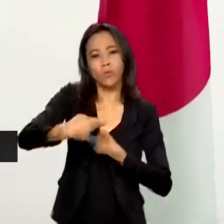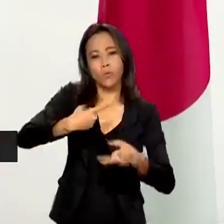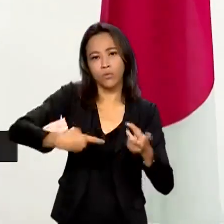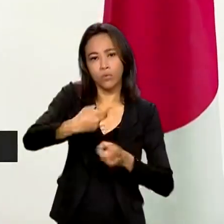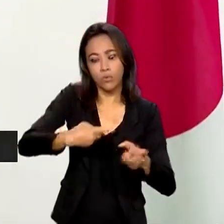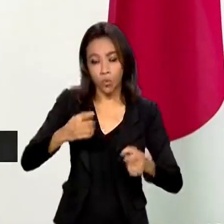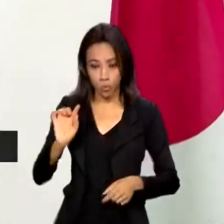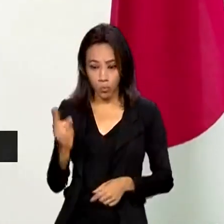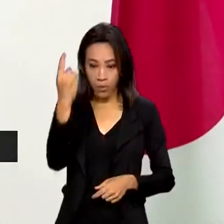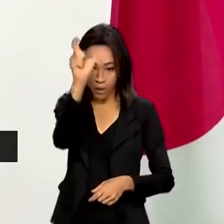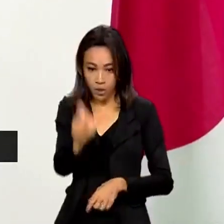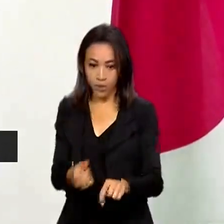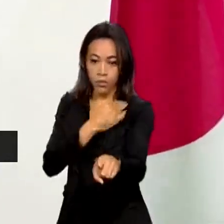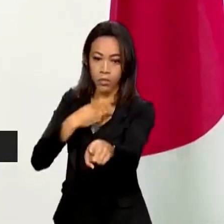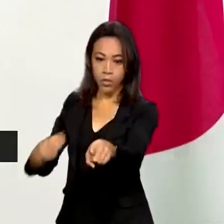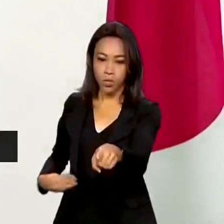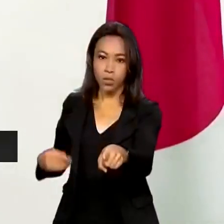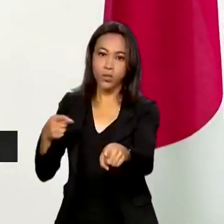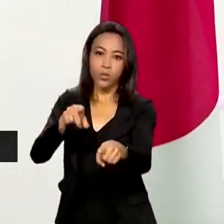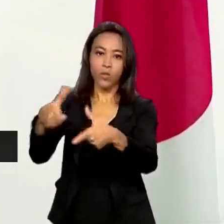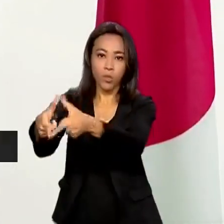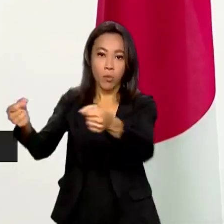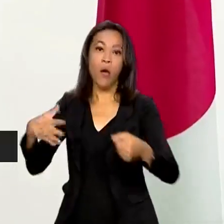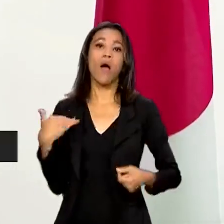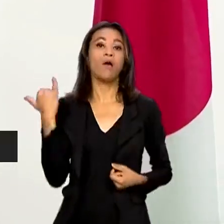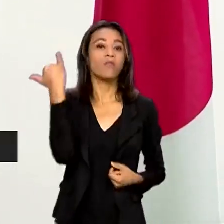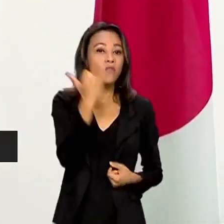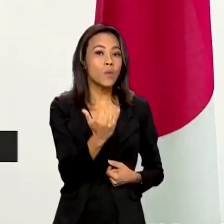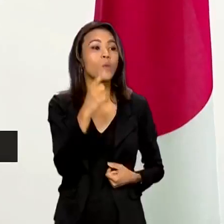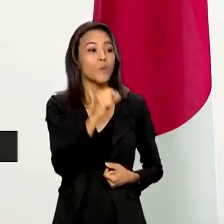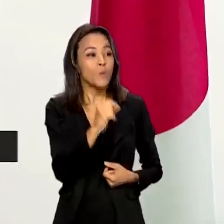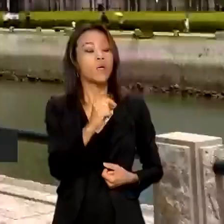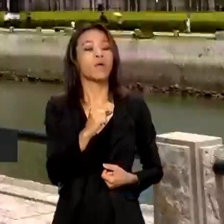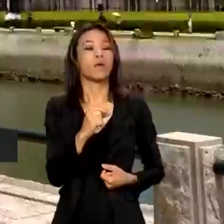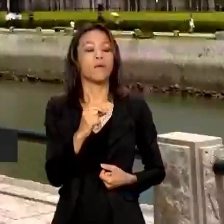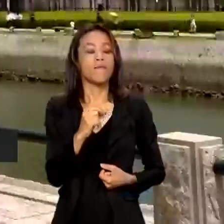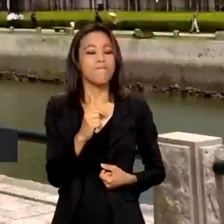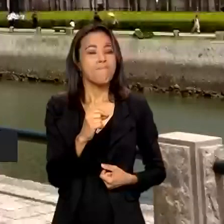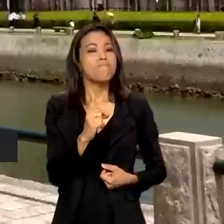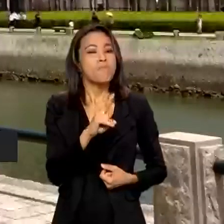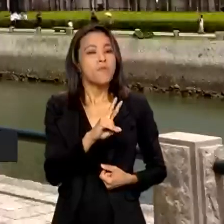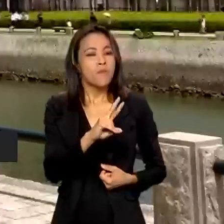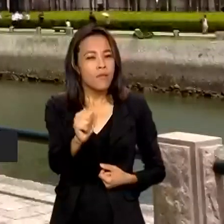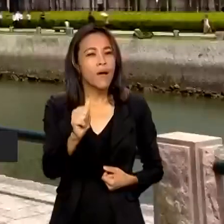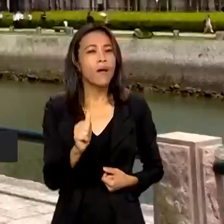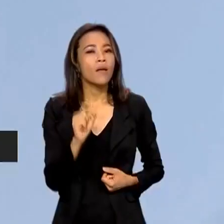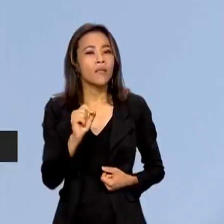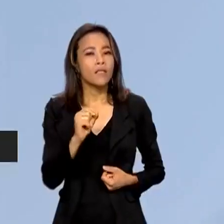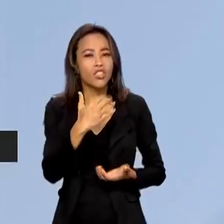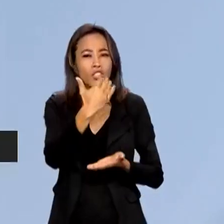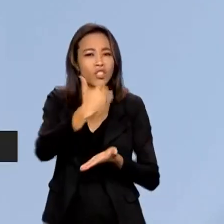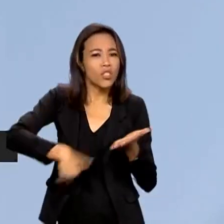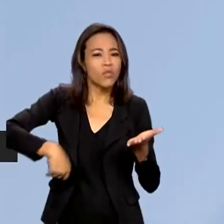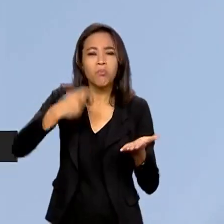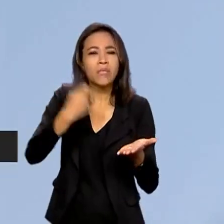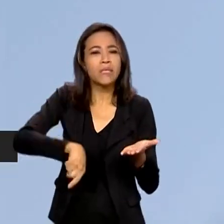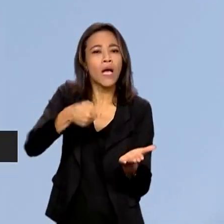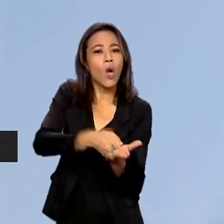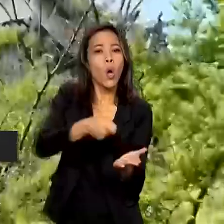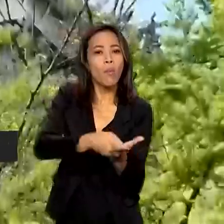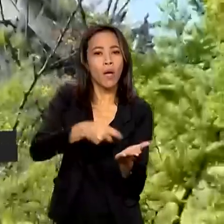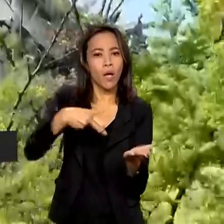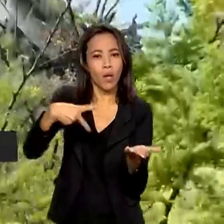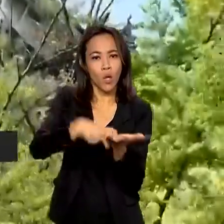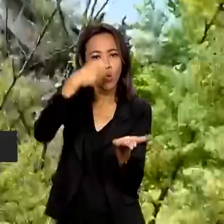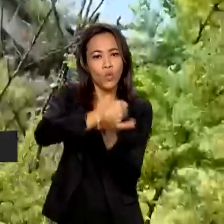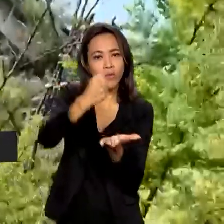primeiro-ministro japonês, Fumio Kishida anunciou o início de procedimentos para isentar de visto os brasileiros que queiram